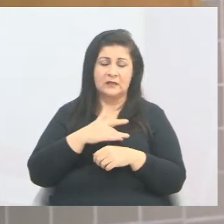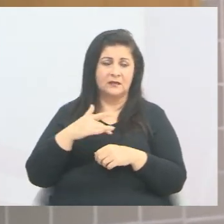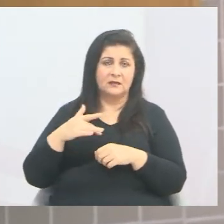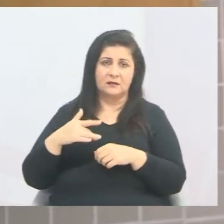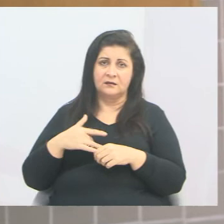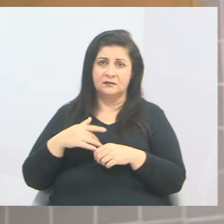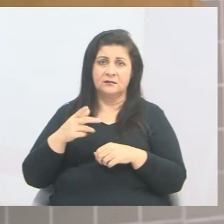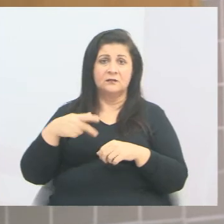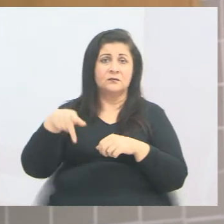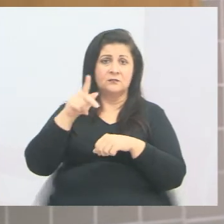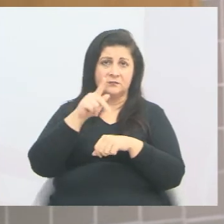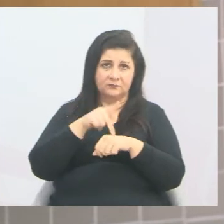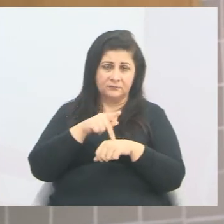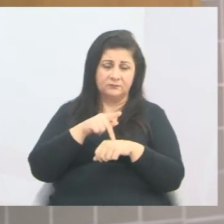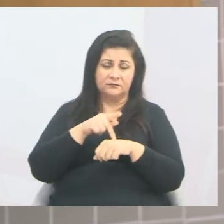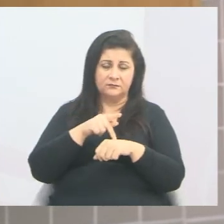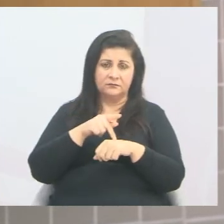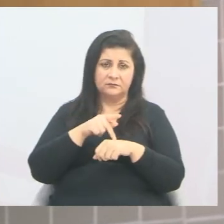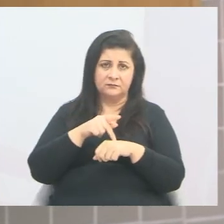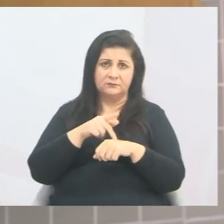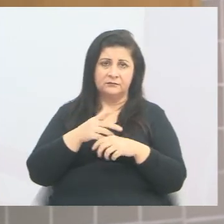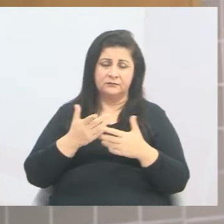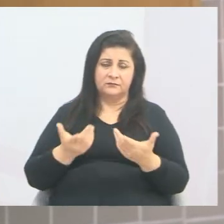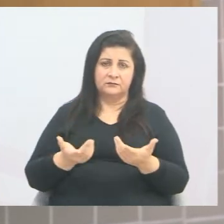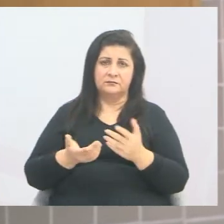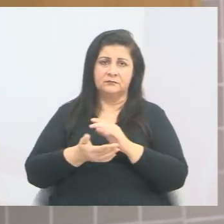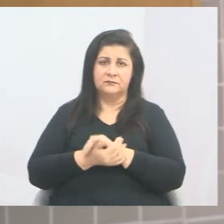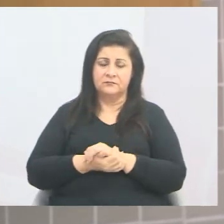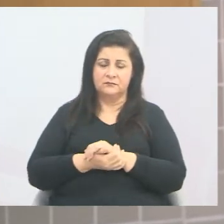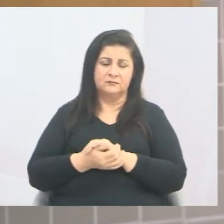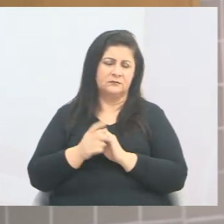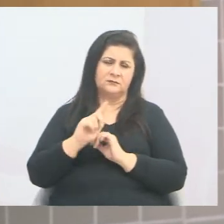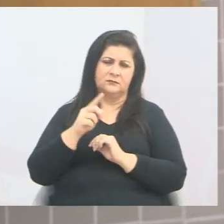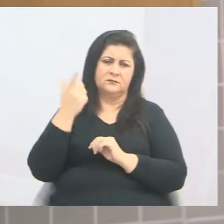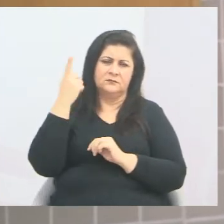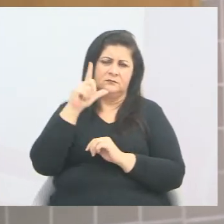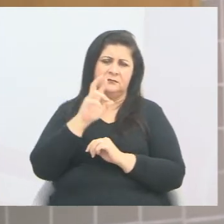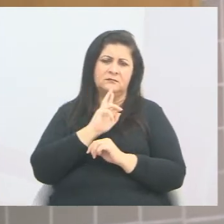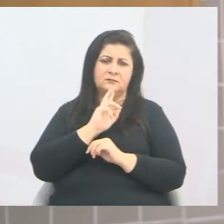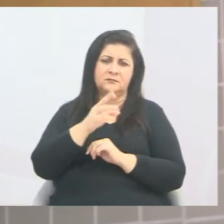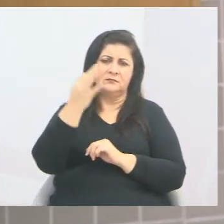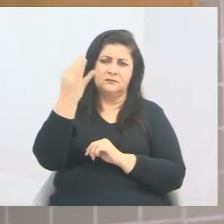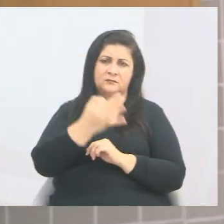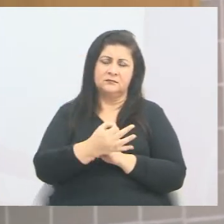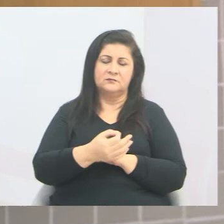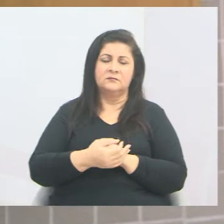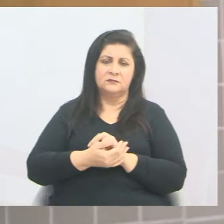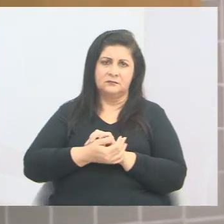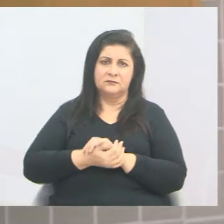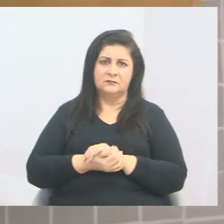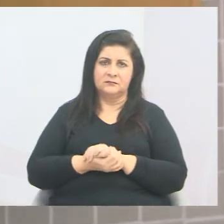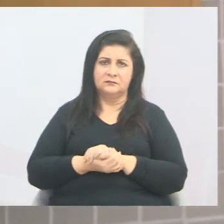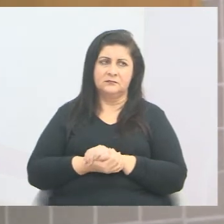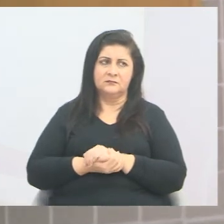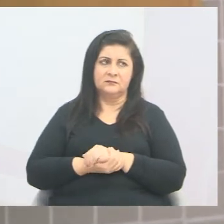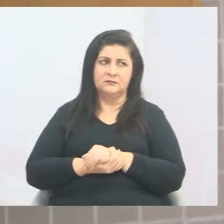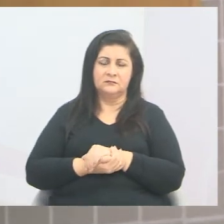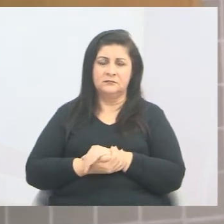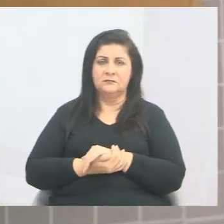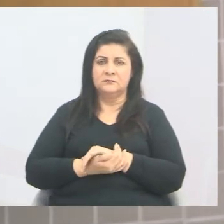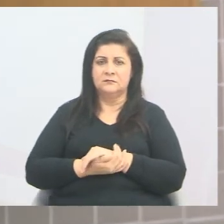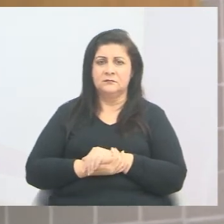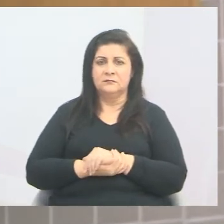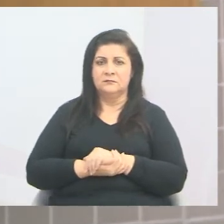do país, né, as pessoas se colocam, né. Então eu não consigo te trazer com toda a clareza essa sua